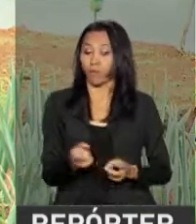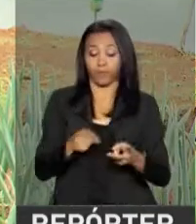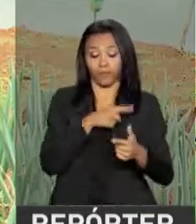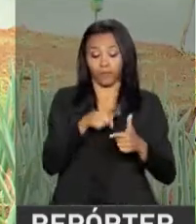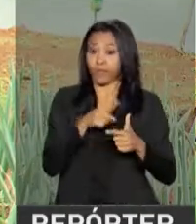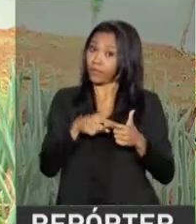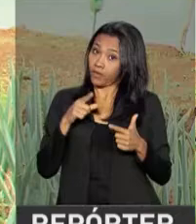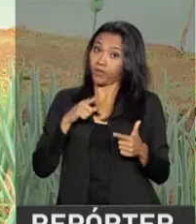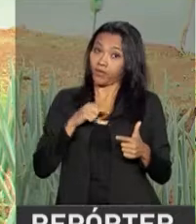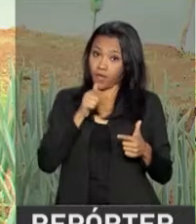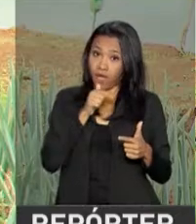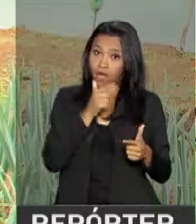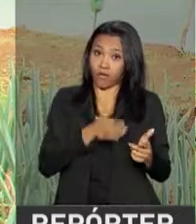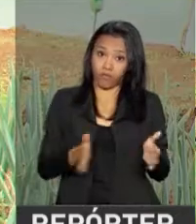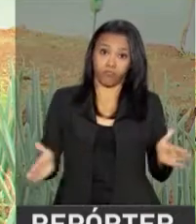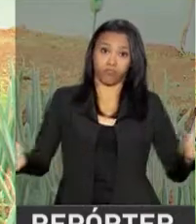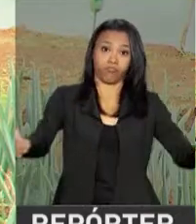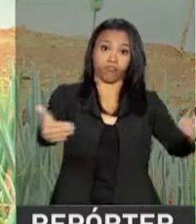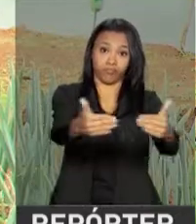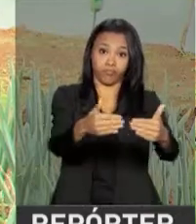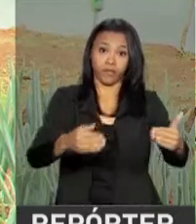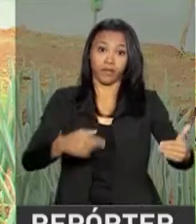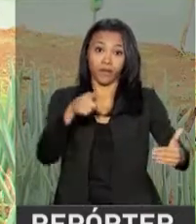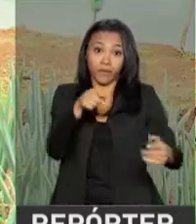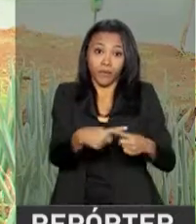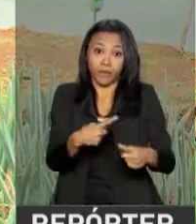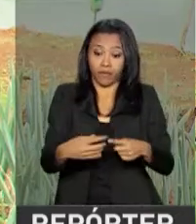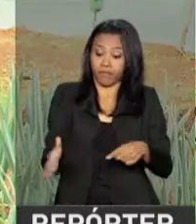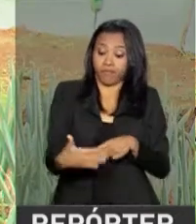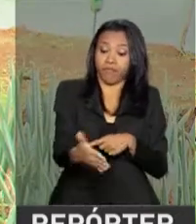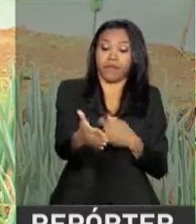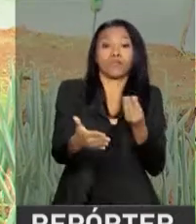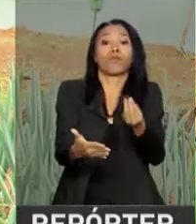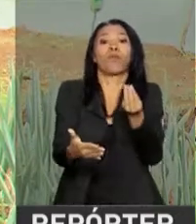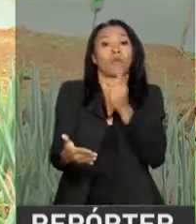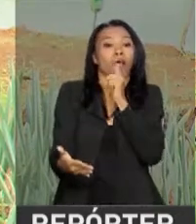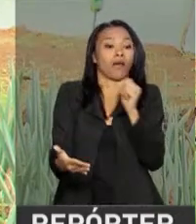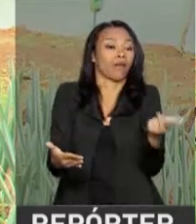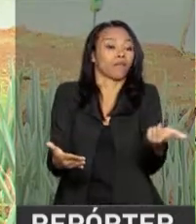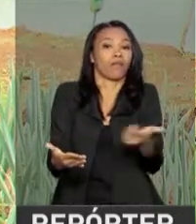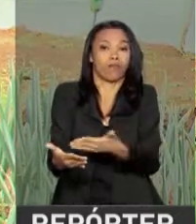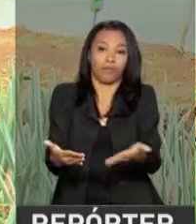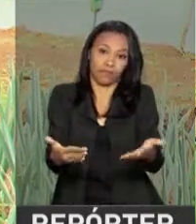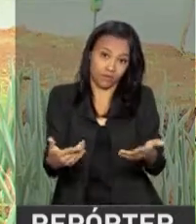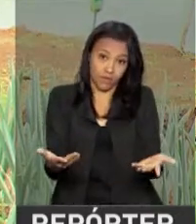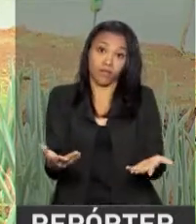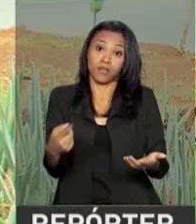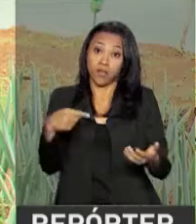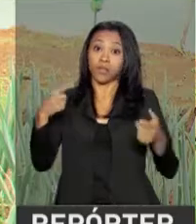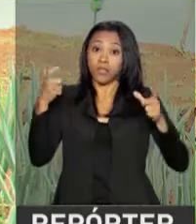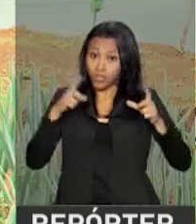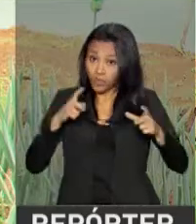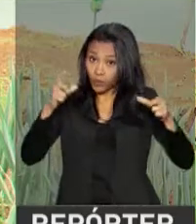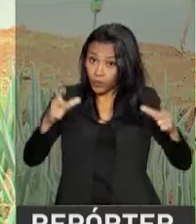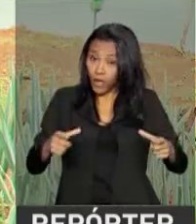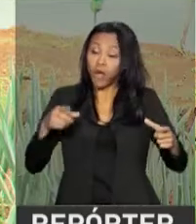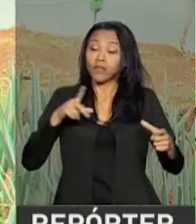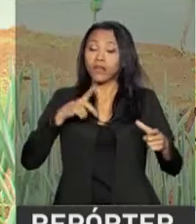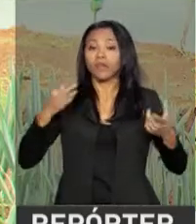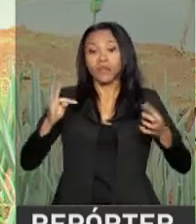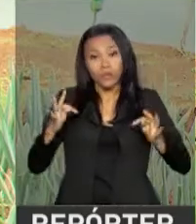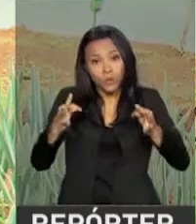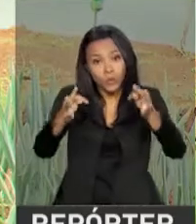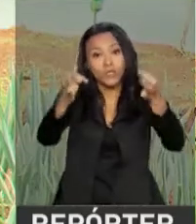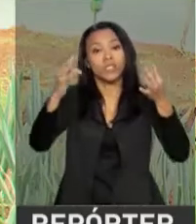tem que ter água não adianta você querer criar peixe se você não tem água né o espaço você resolve porque tem tecnologia que você